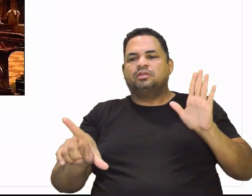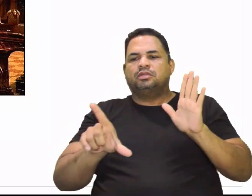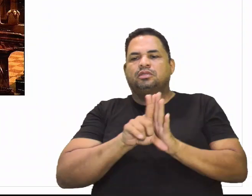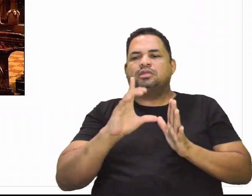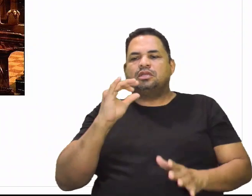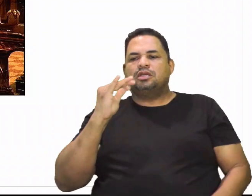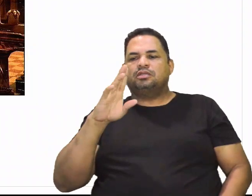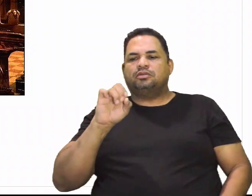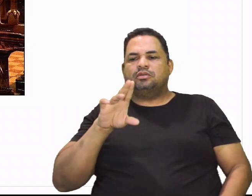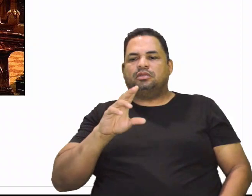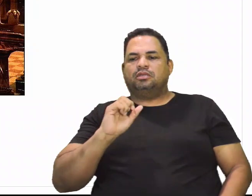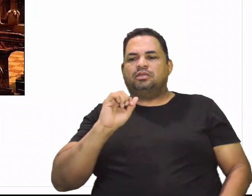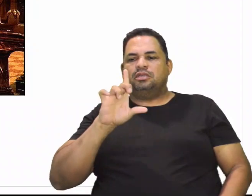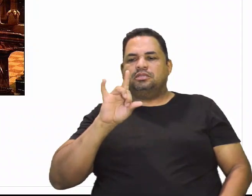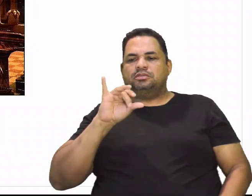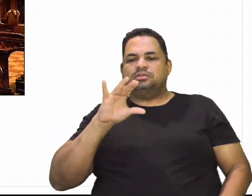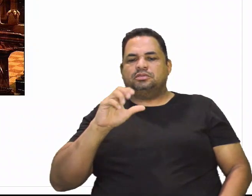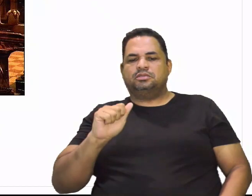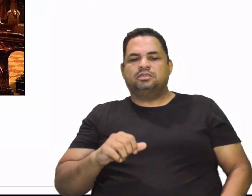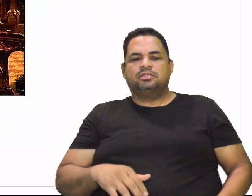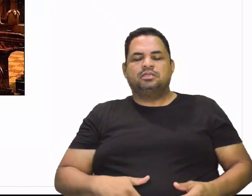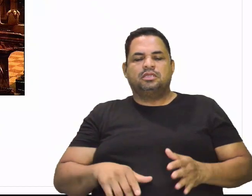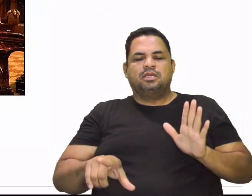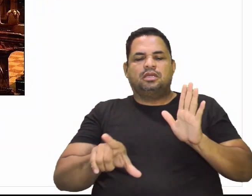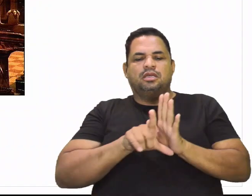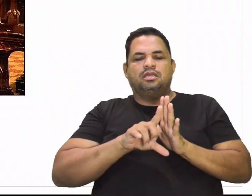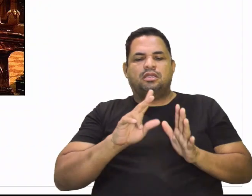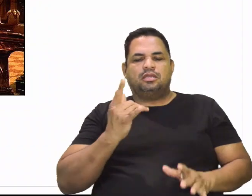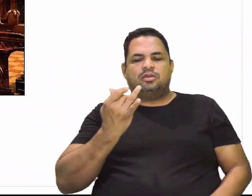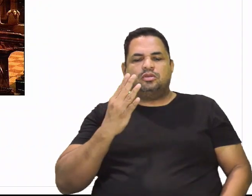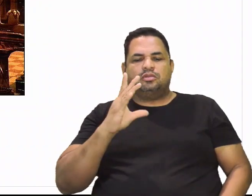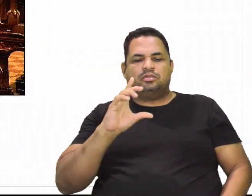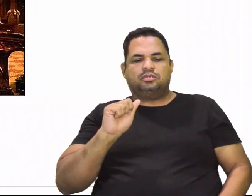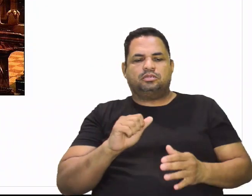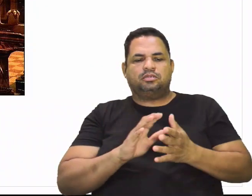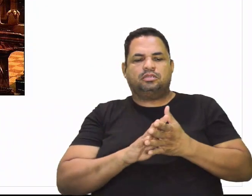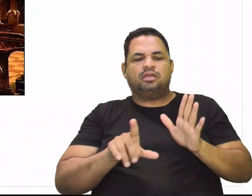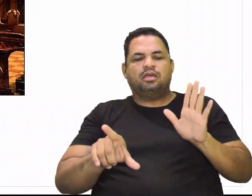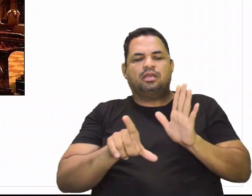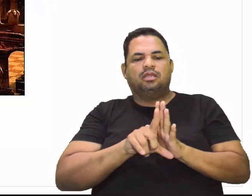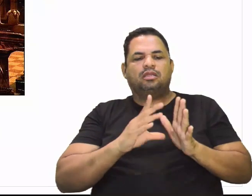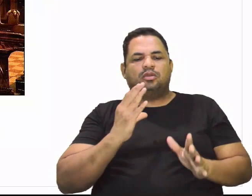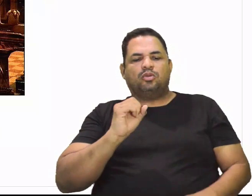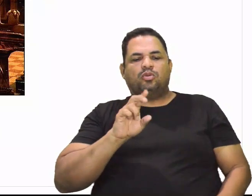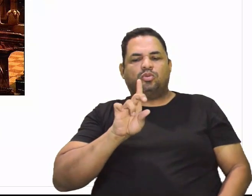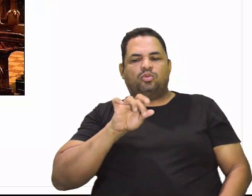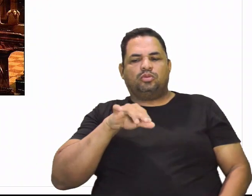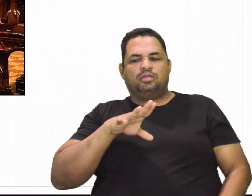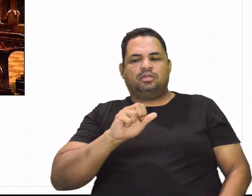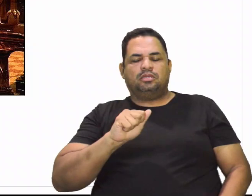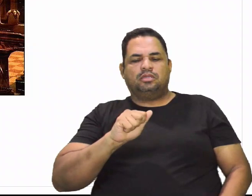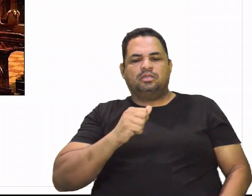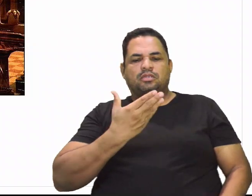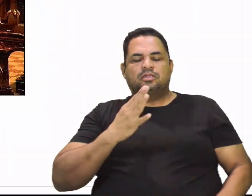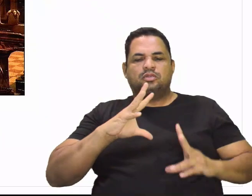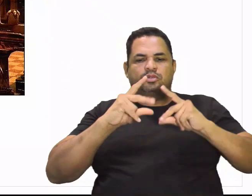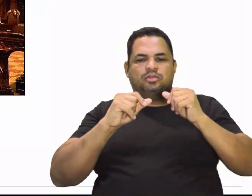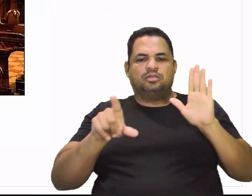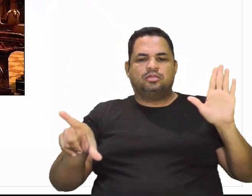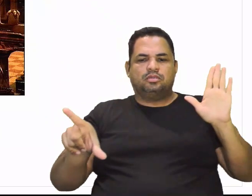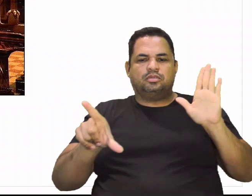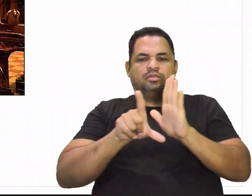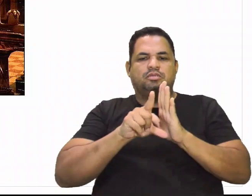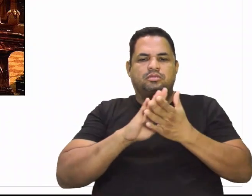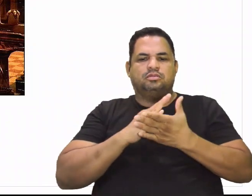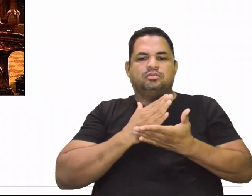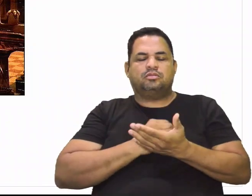a lei Letícia, a lei Hortência e a lei Ogúnia. Todas essas leis têm um